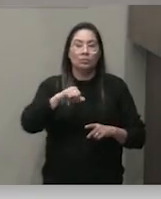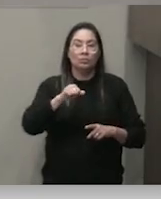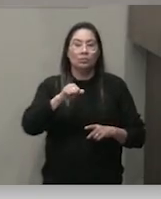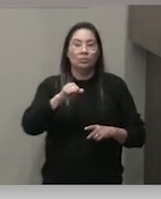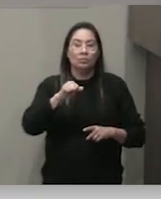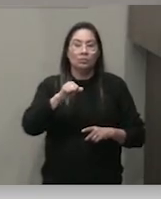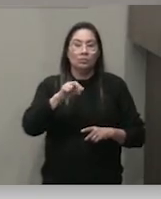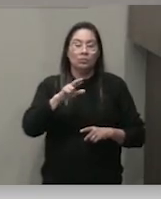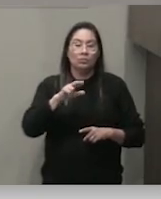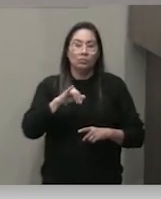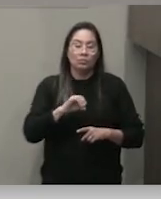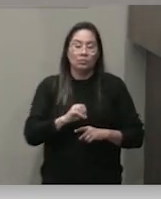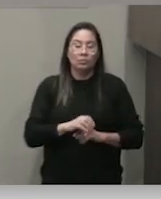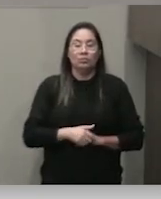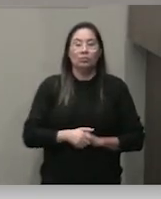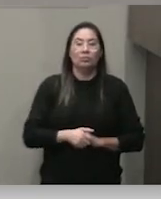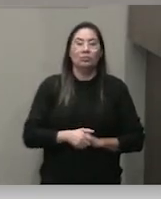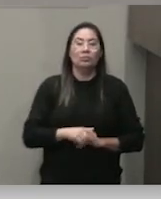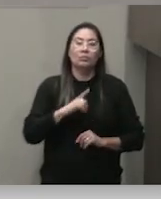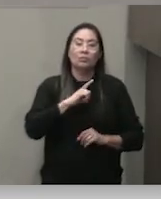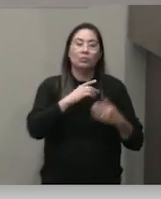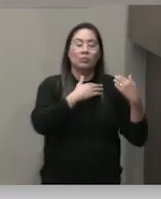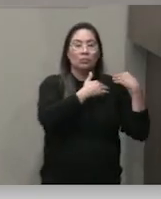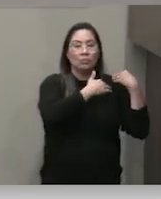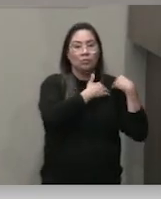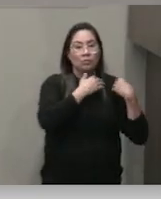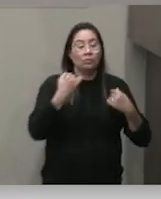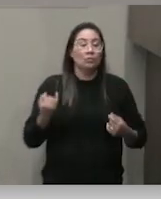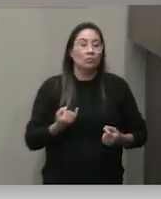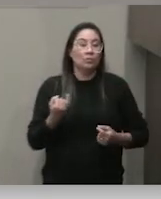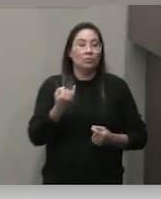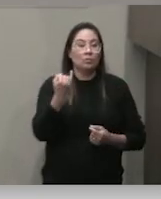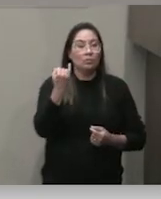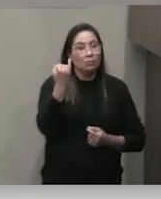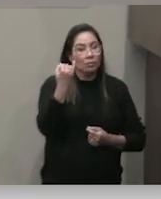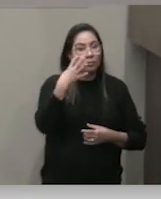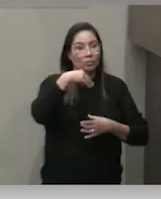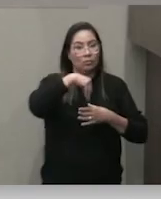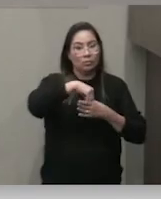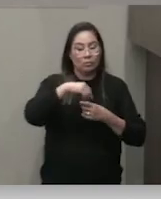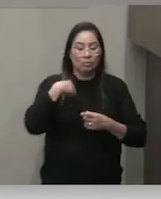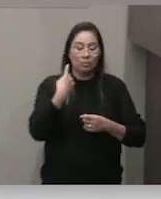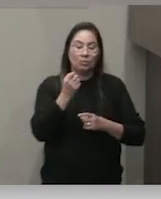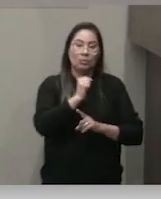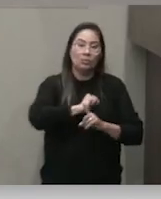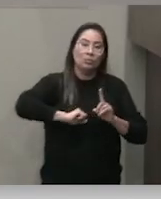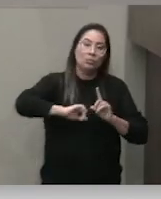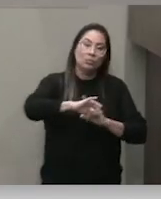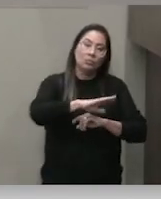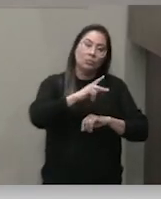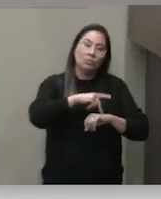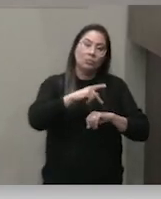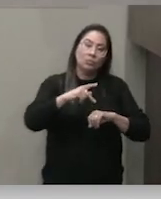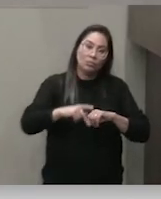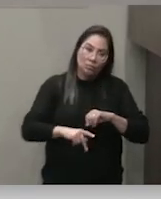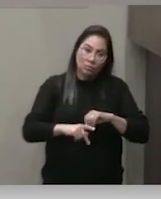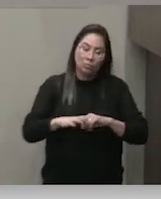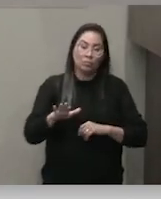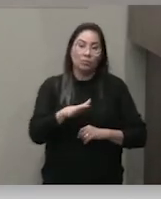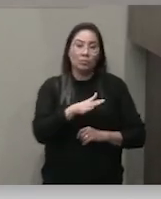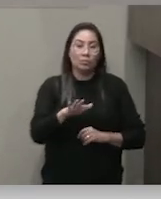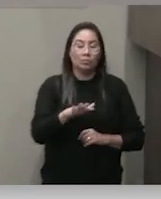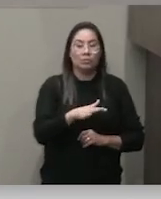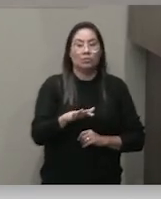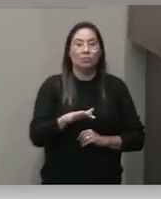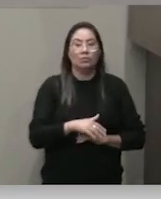Gustavo Vinícius Mário, que desempenham uma função muito gratificante dentro da nossa sociedade passofundense, que muitas